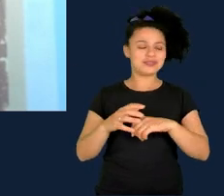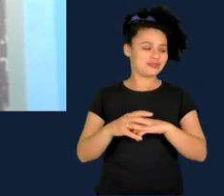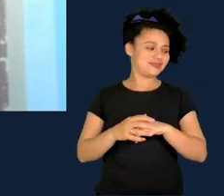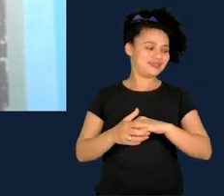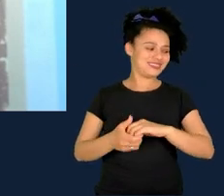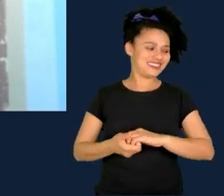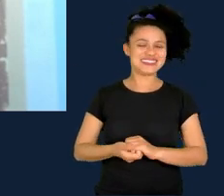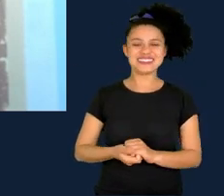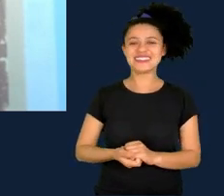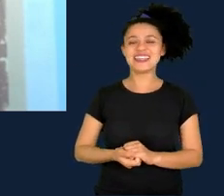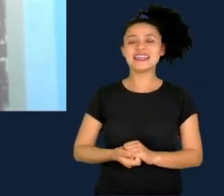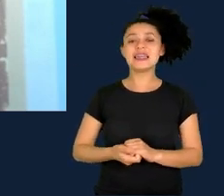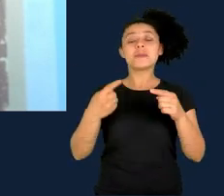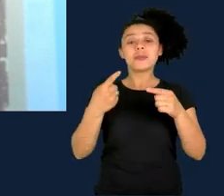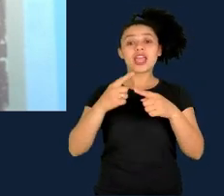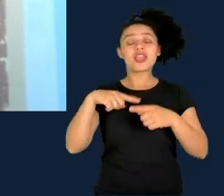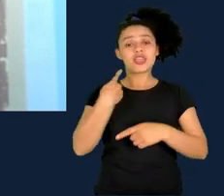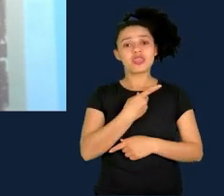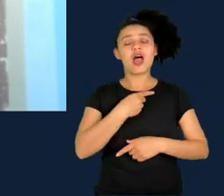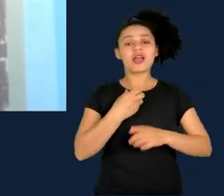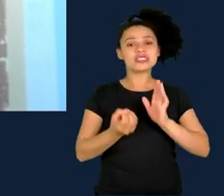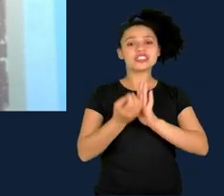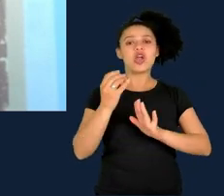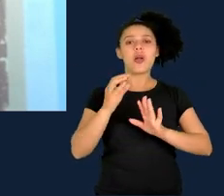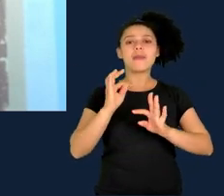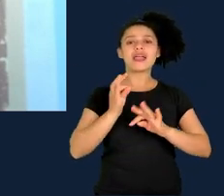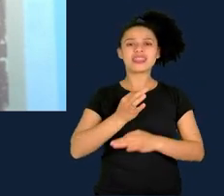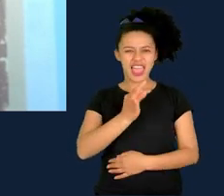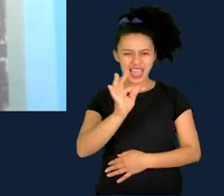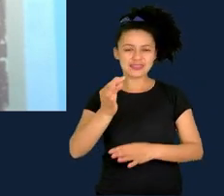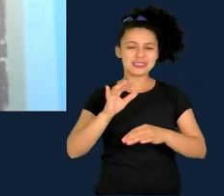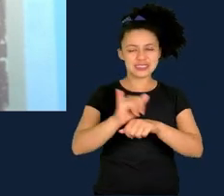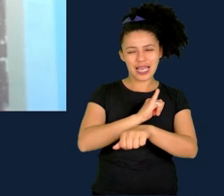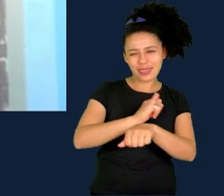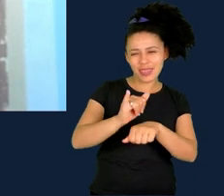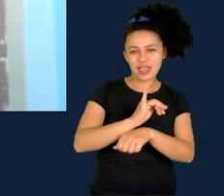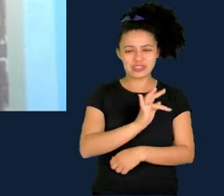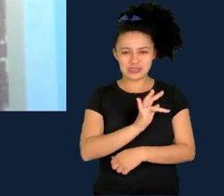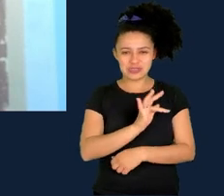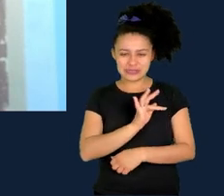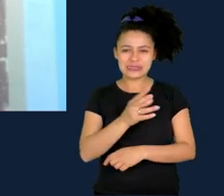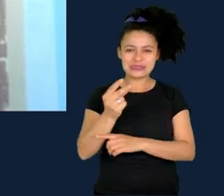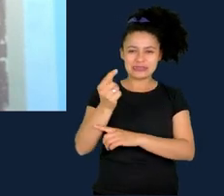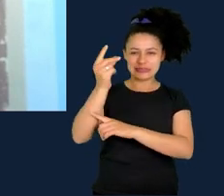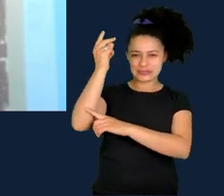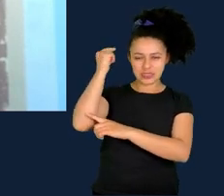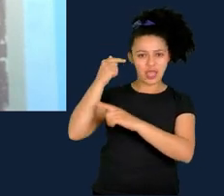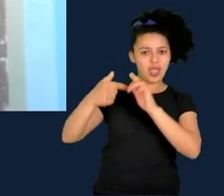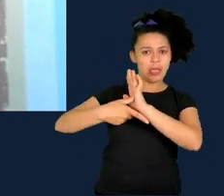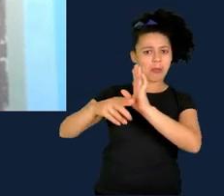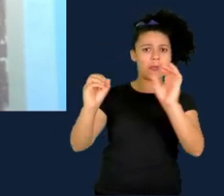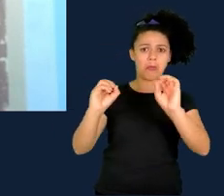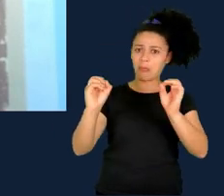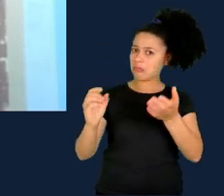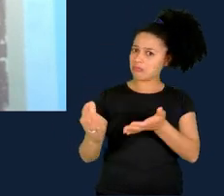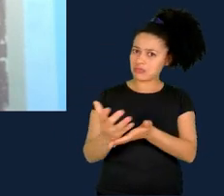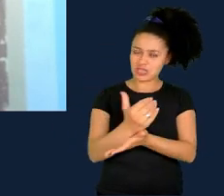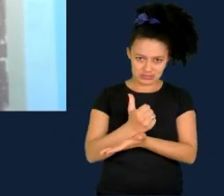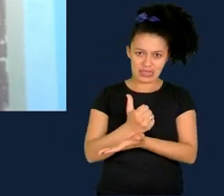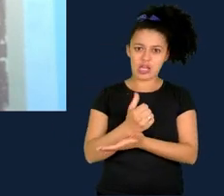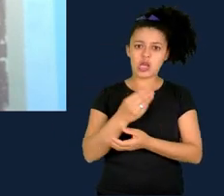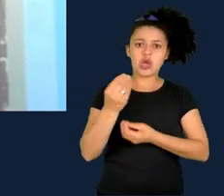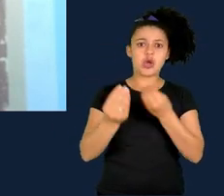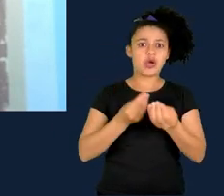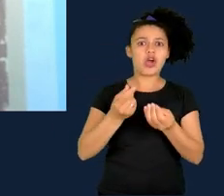viu recente, era uma técnica muito antiga, né? Não dependia necessariamente de dados, né? Para se